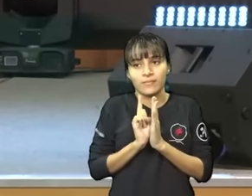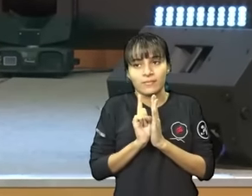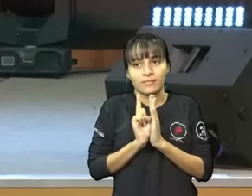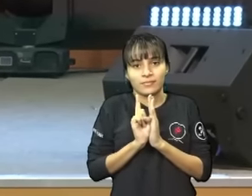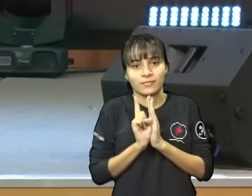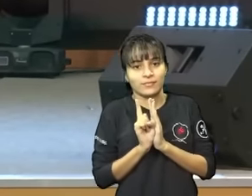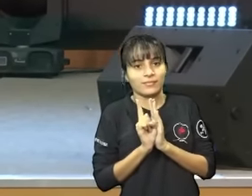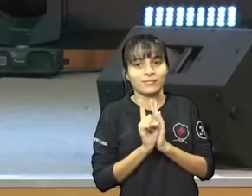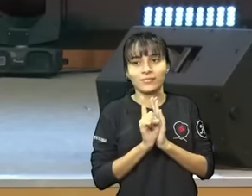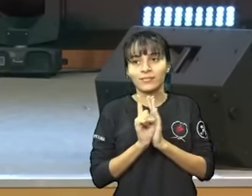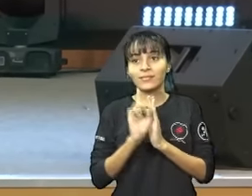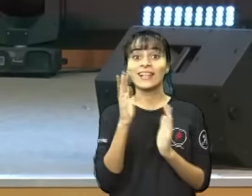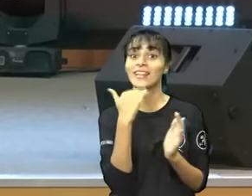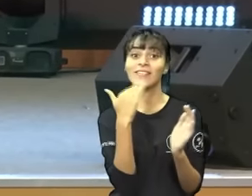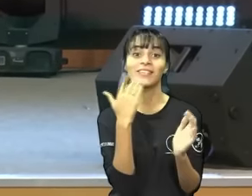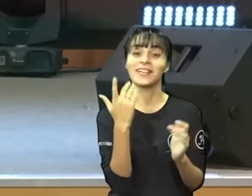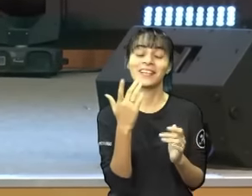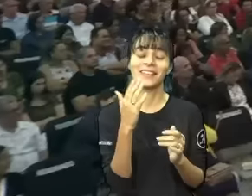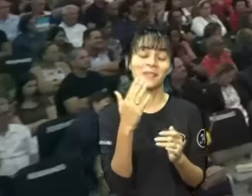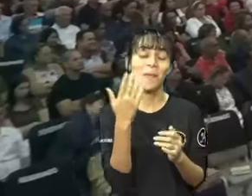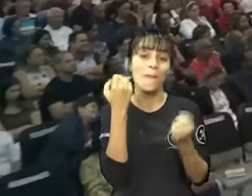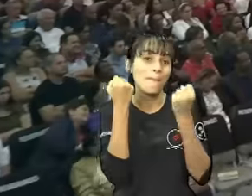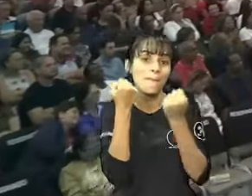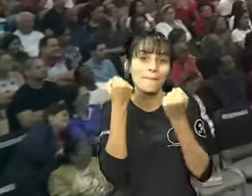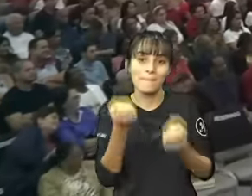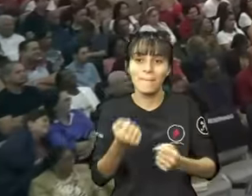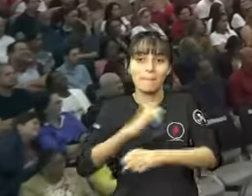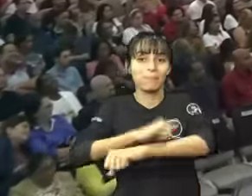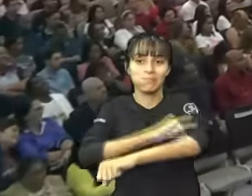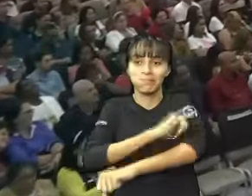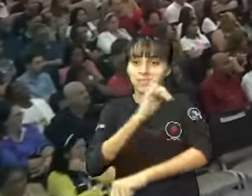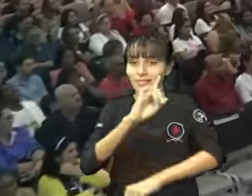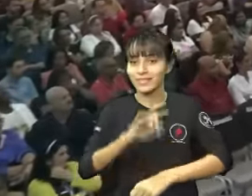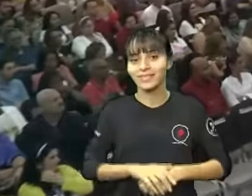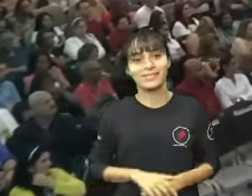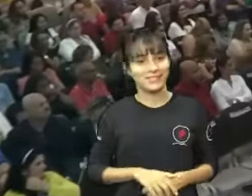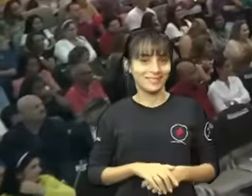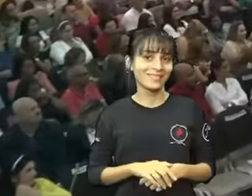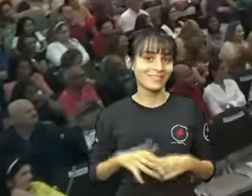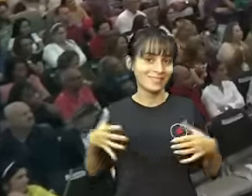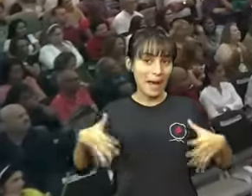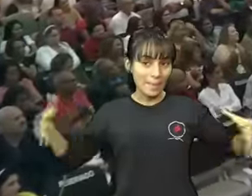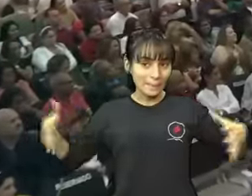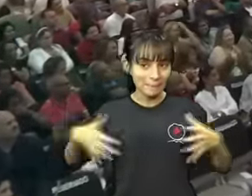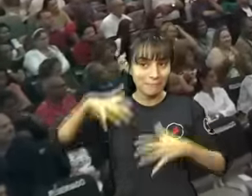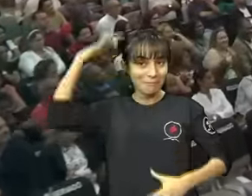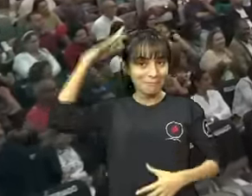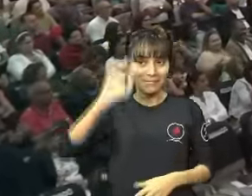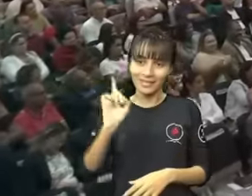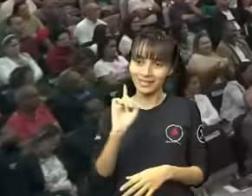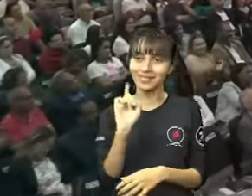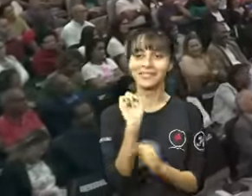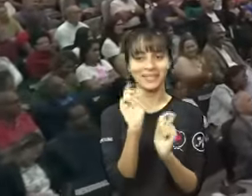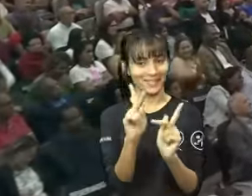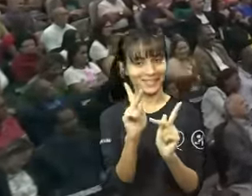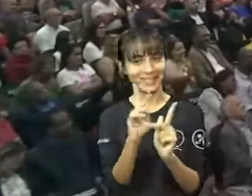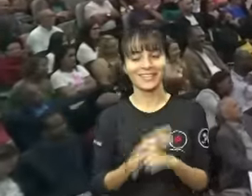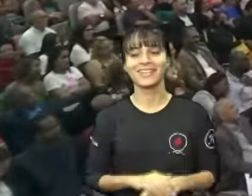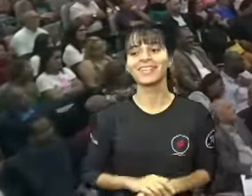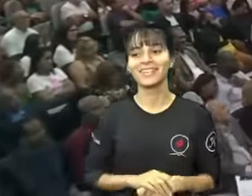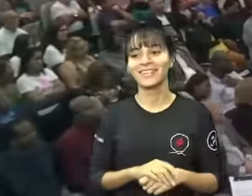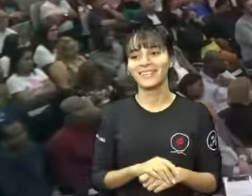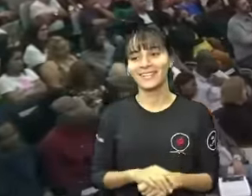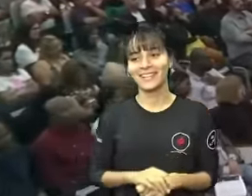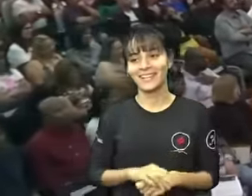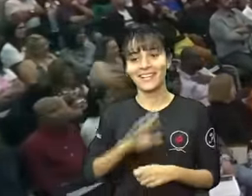e não tem nada a ver com peso nem com tamanho e a